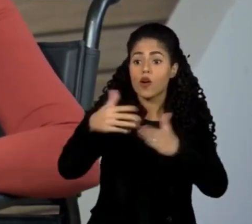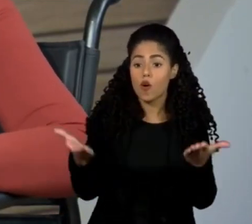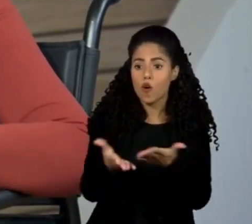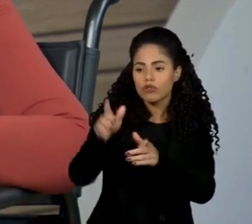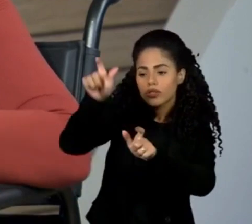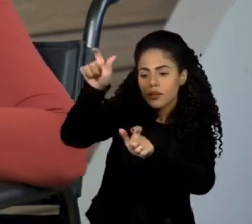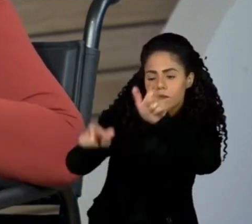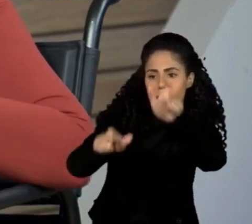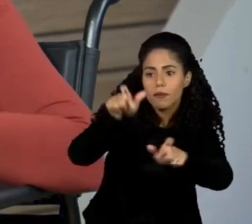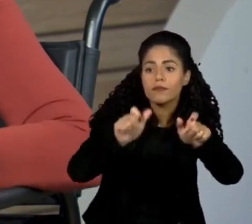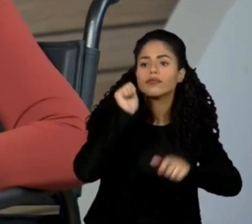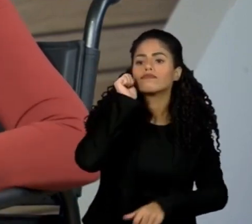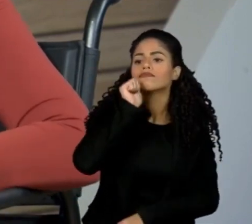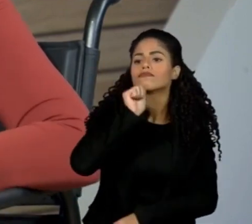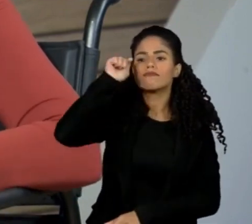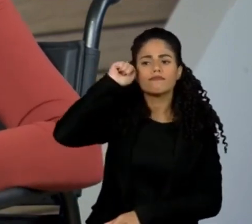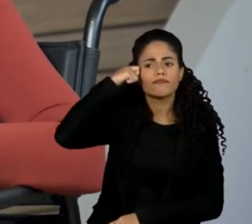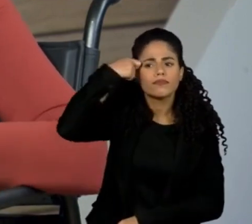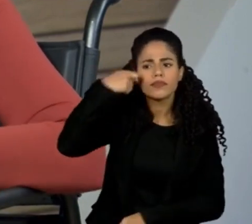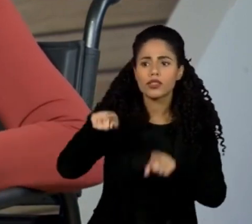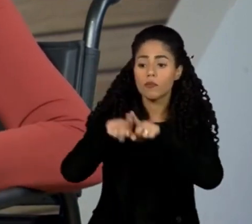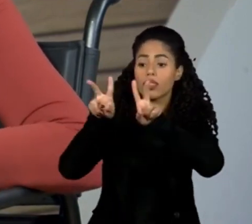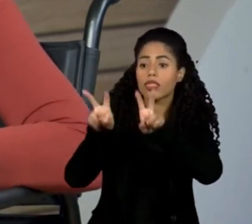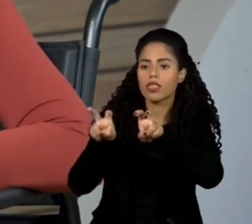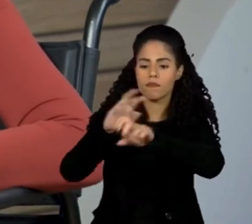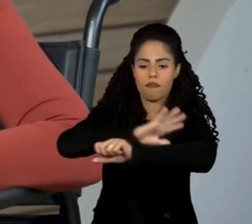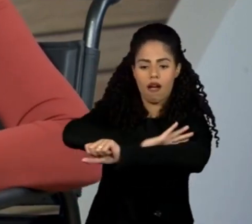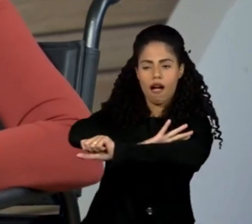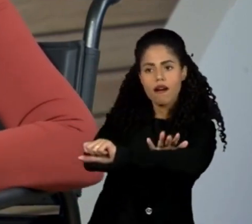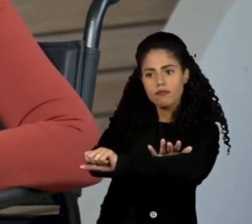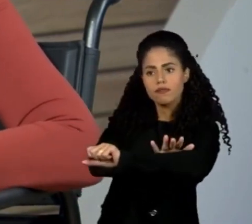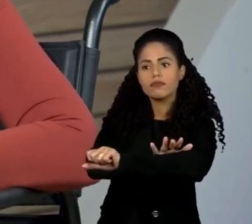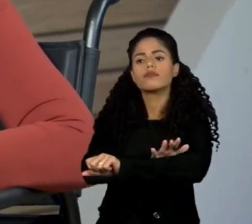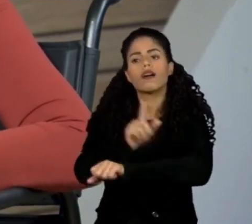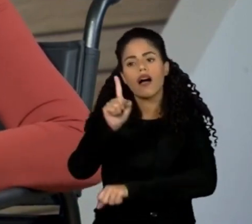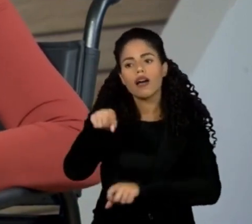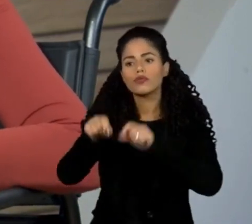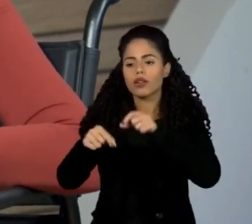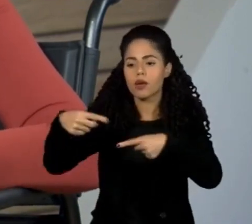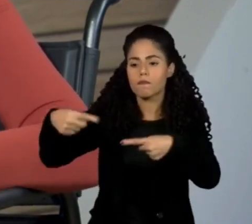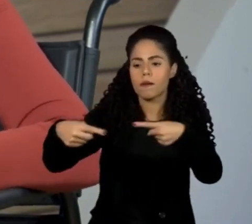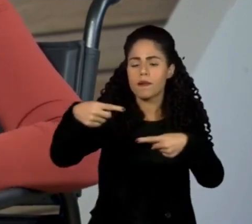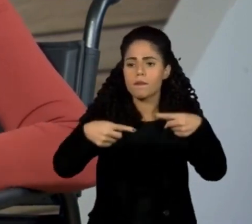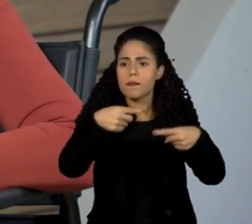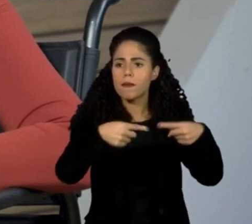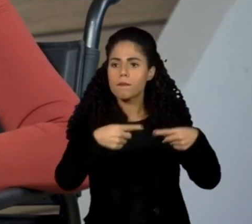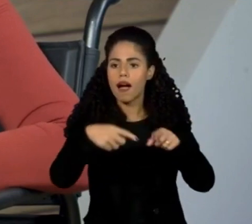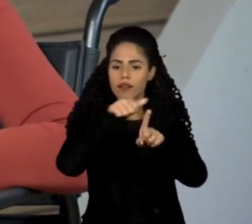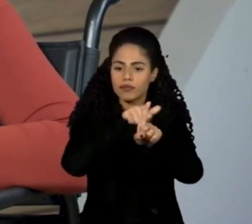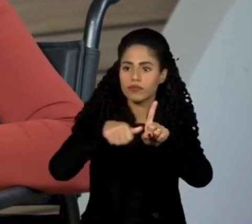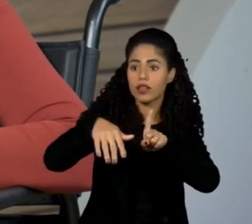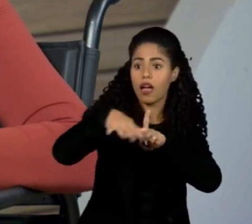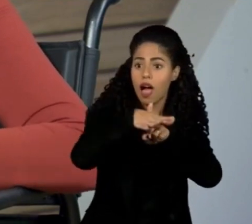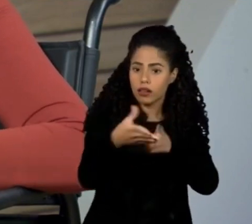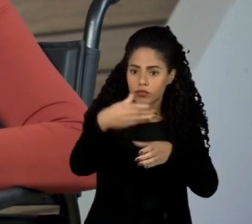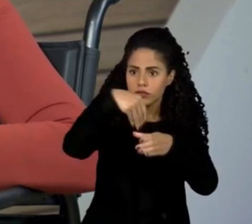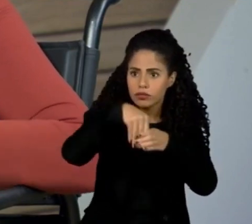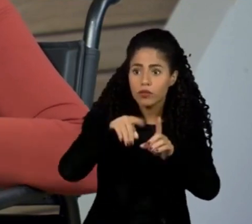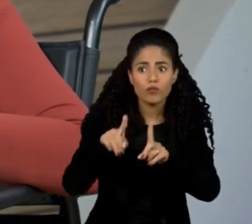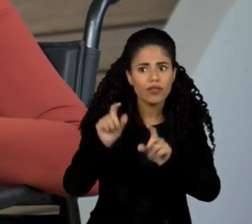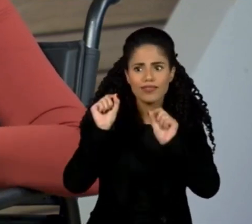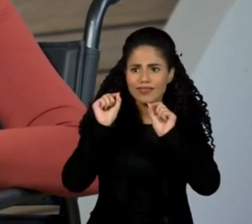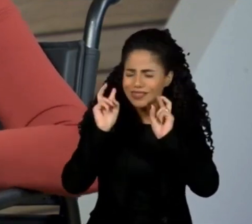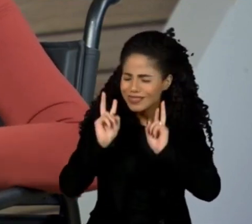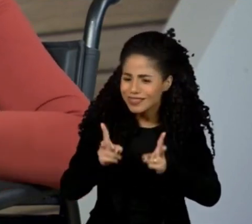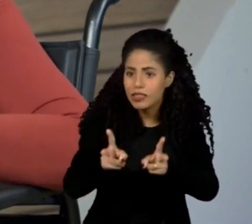negras a questão do racismo já já faz parte da pauta da discussão social em todos os momentos